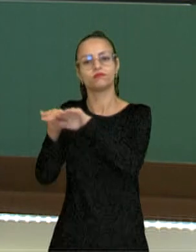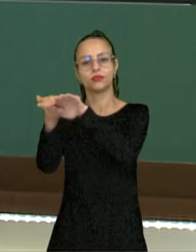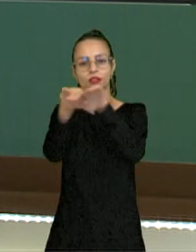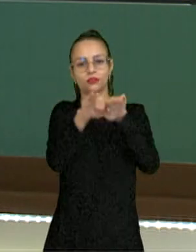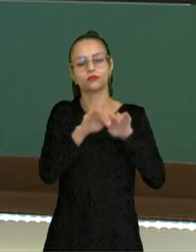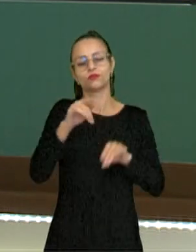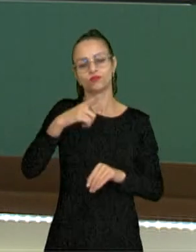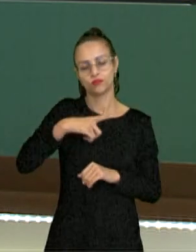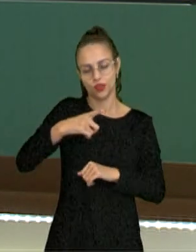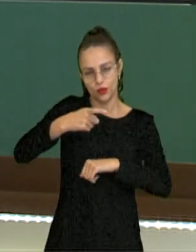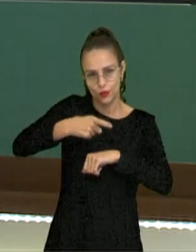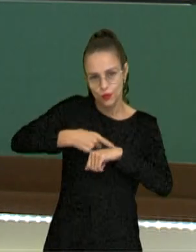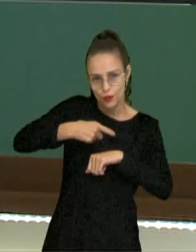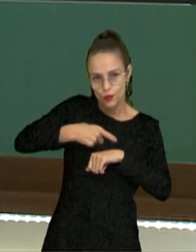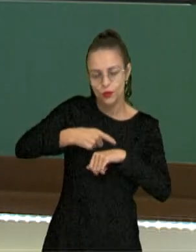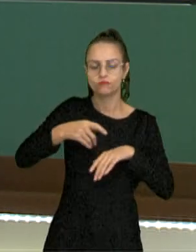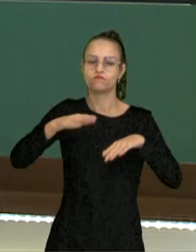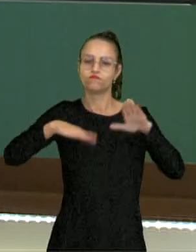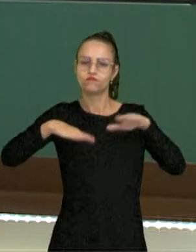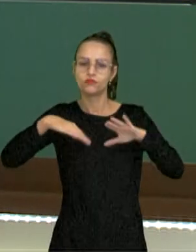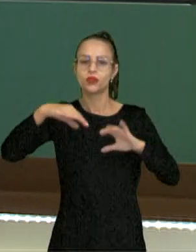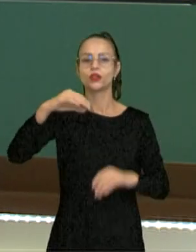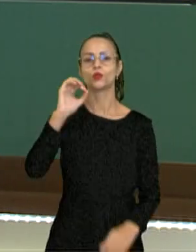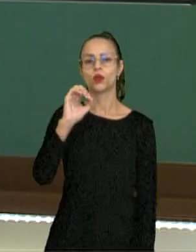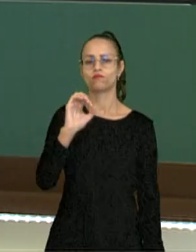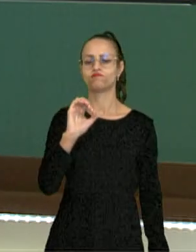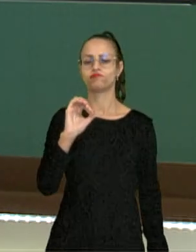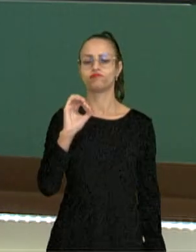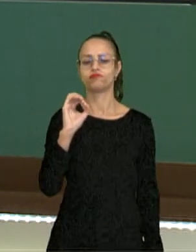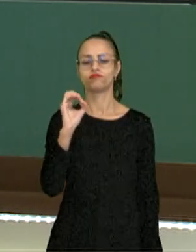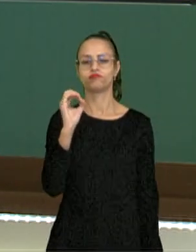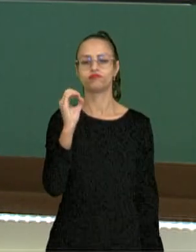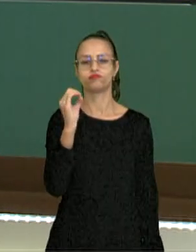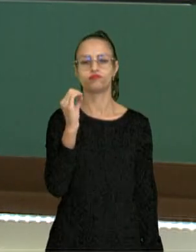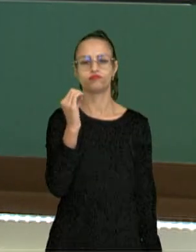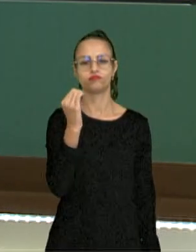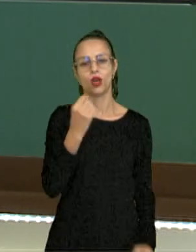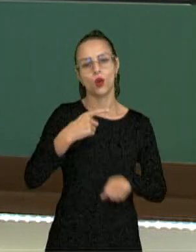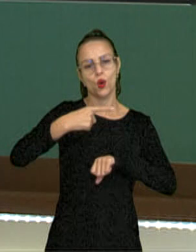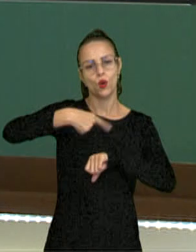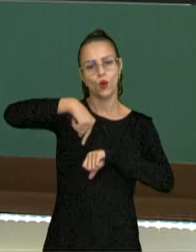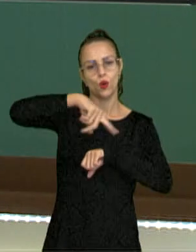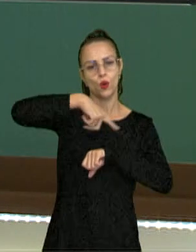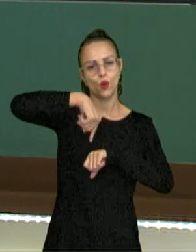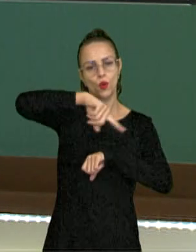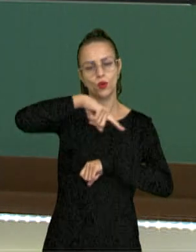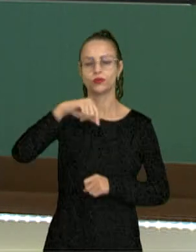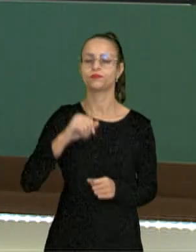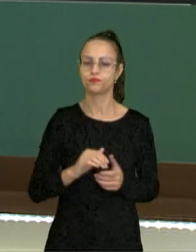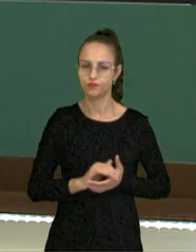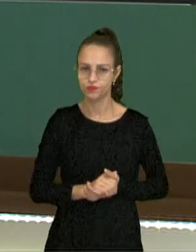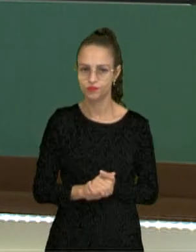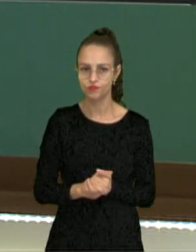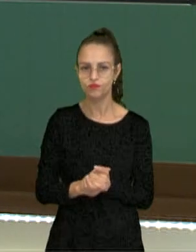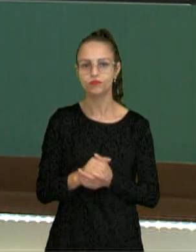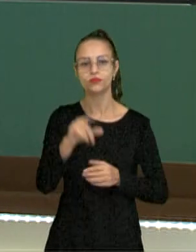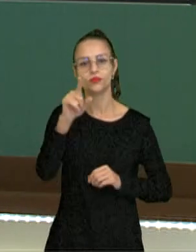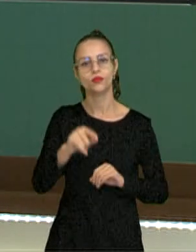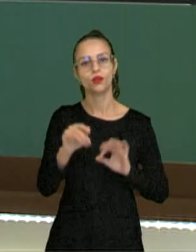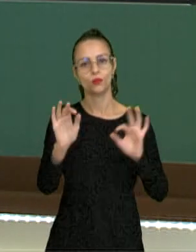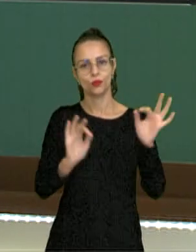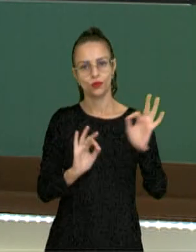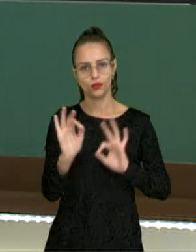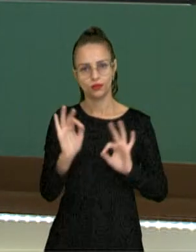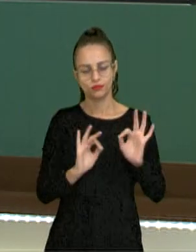ter uma hora e conforme a Terra vai girando, as horas vão passando em todos os lugares. Então, essa é a